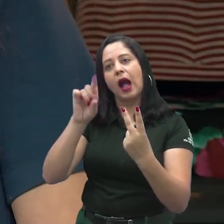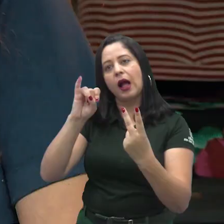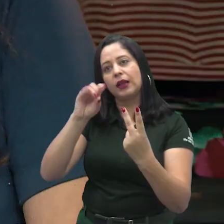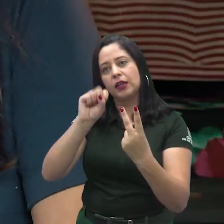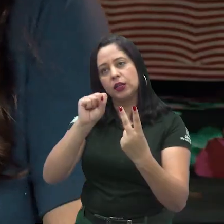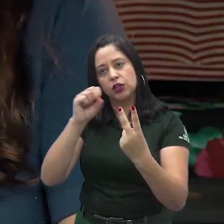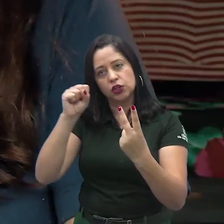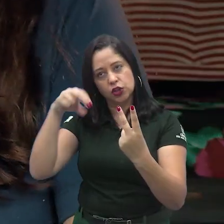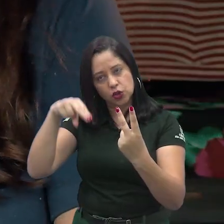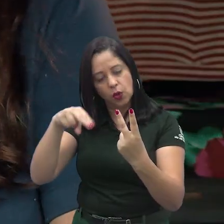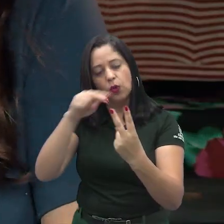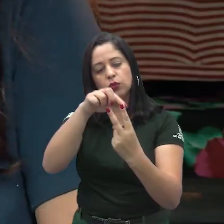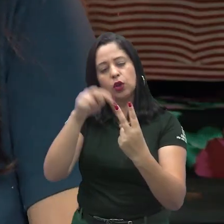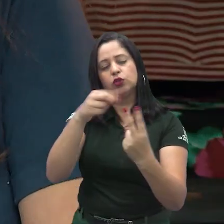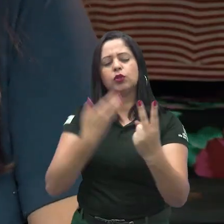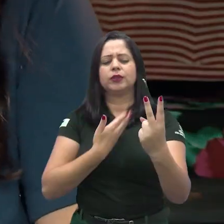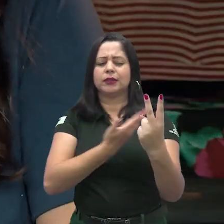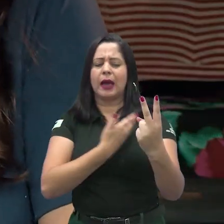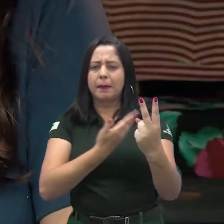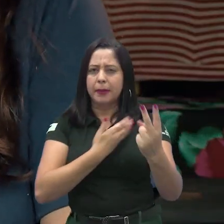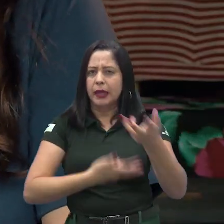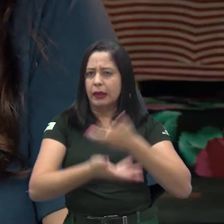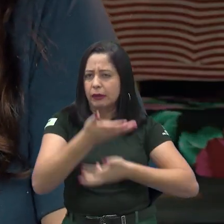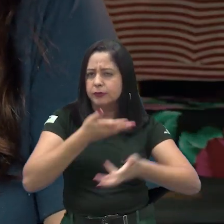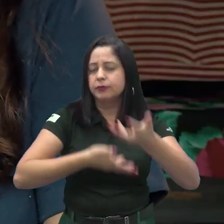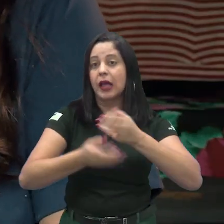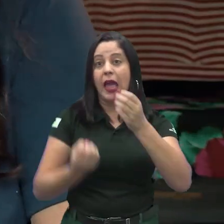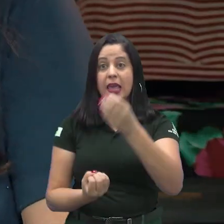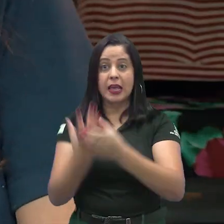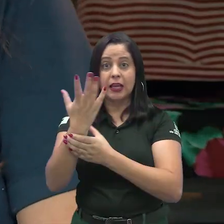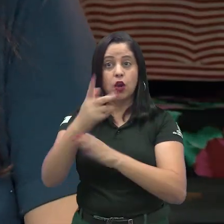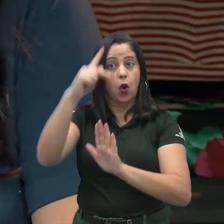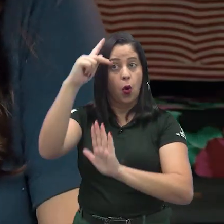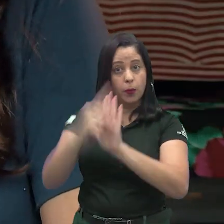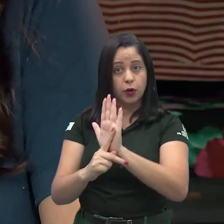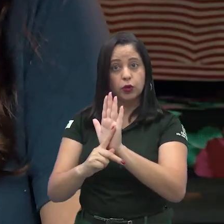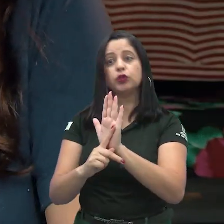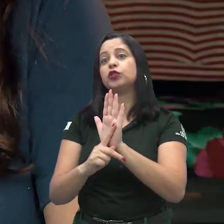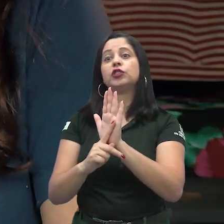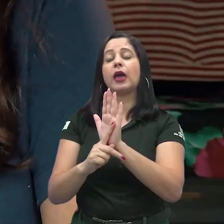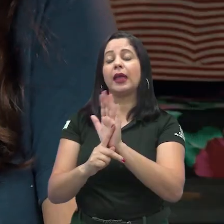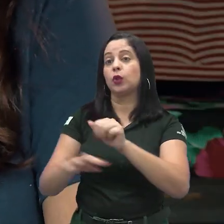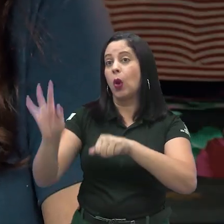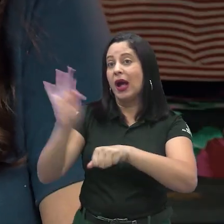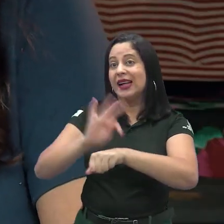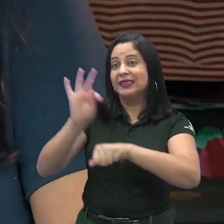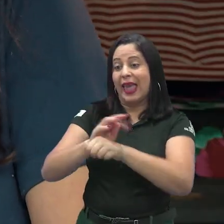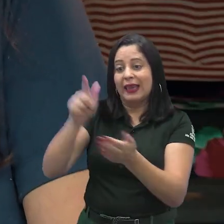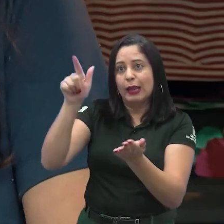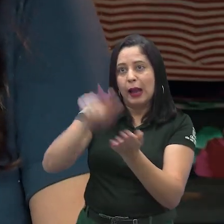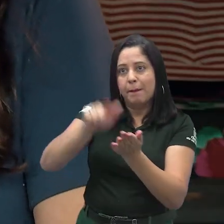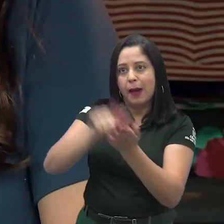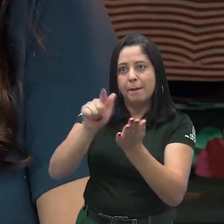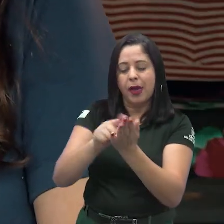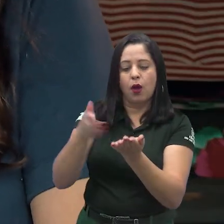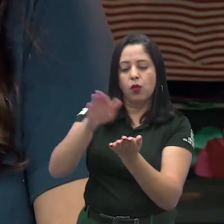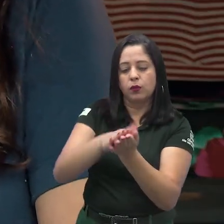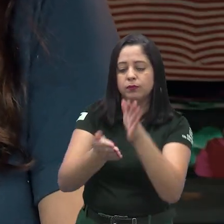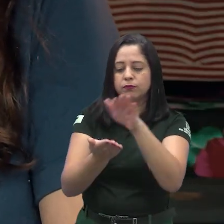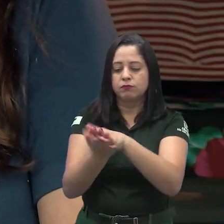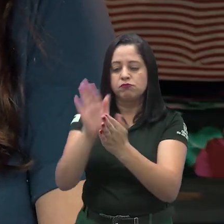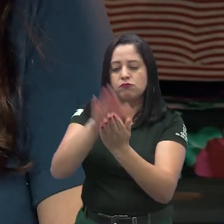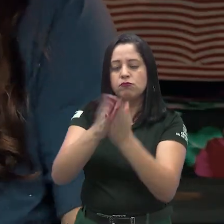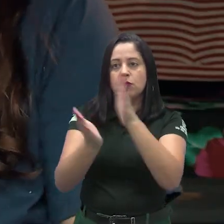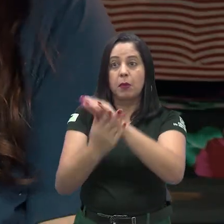projeto do empapelamento, de buscar novas técnicas, buscar também uma geração de renda,